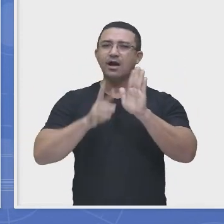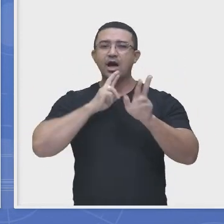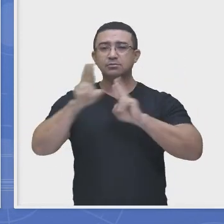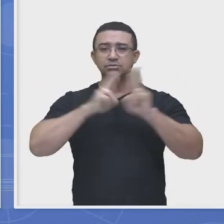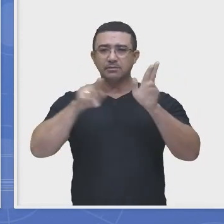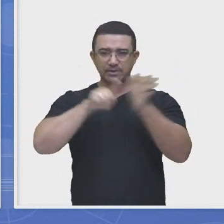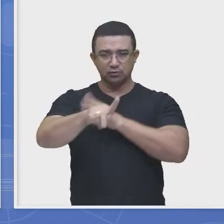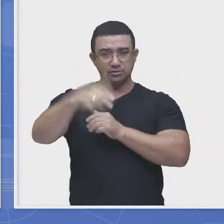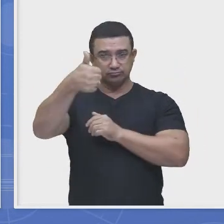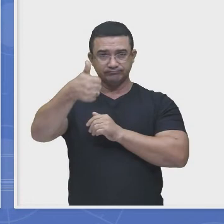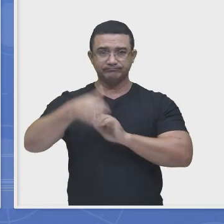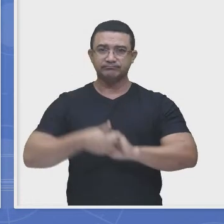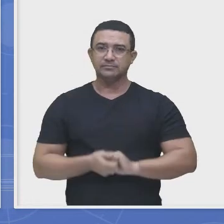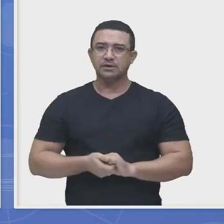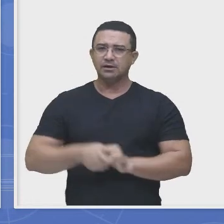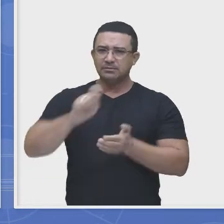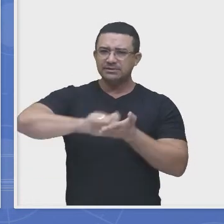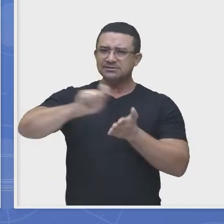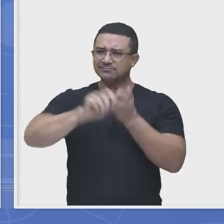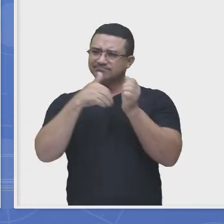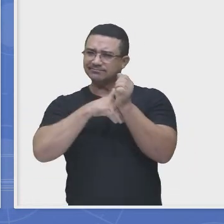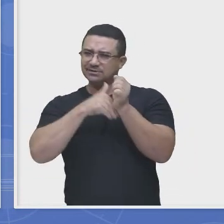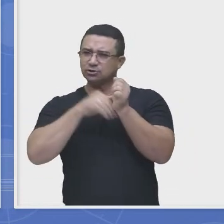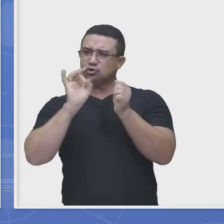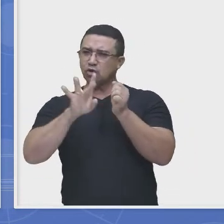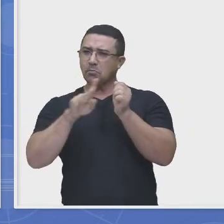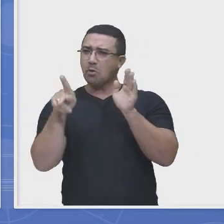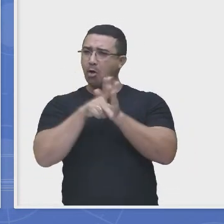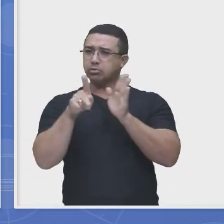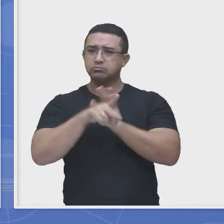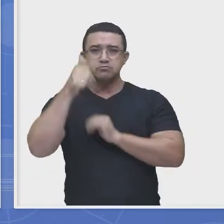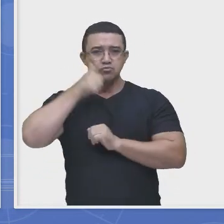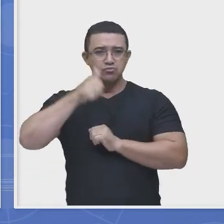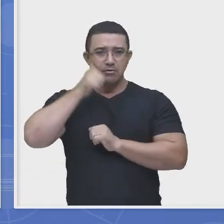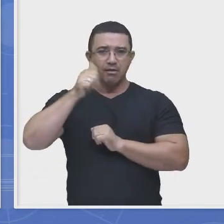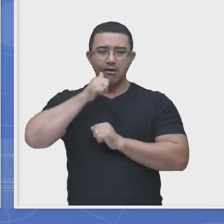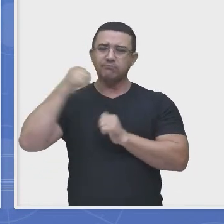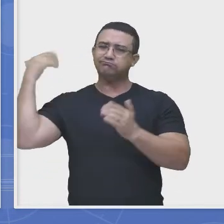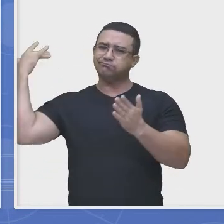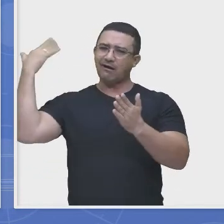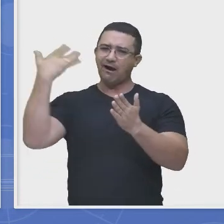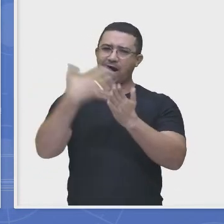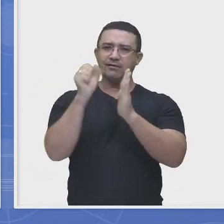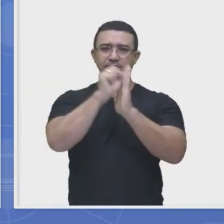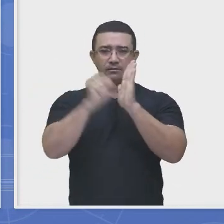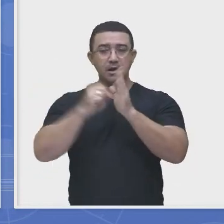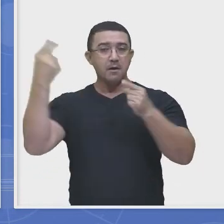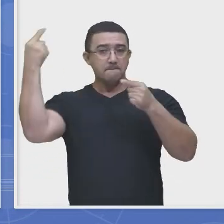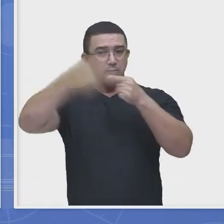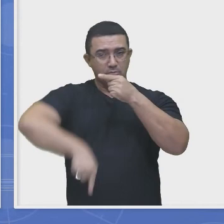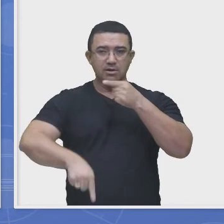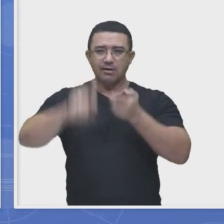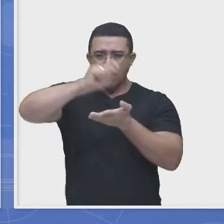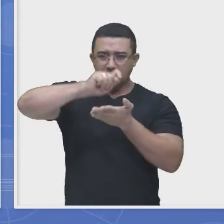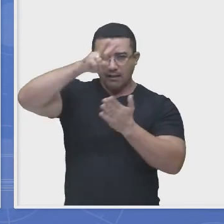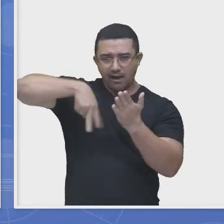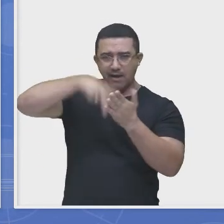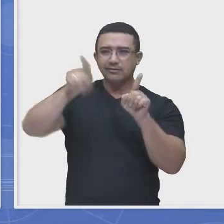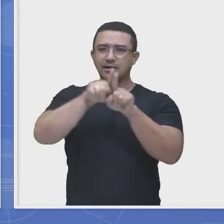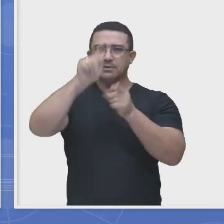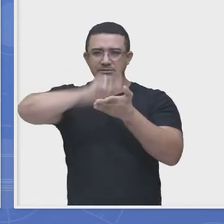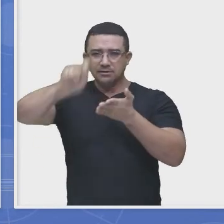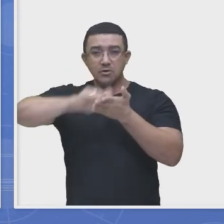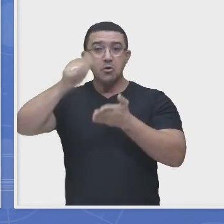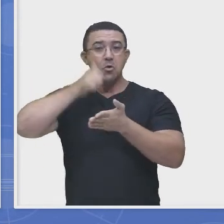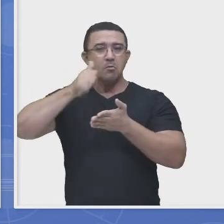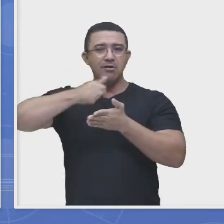comigo. Uma escrita secreta só para mulheres. Durante séculos, proibidas de ler e escrever, as mulheres da